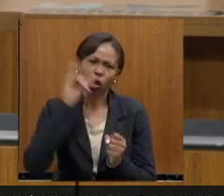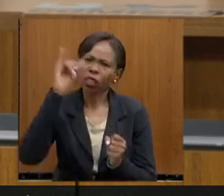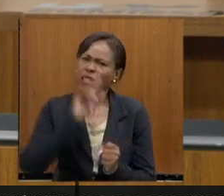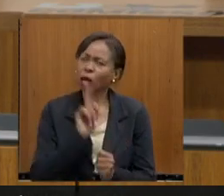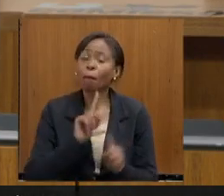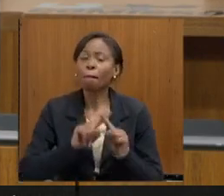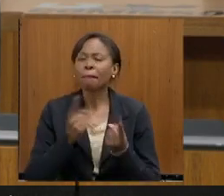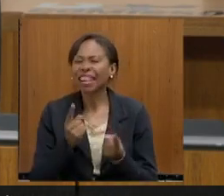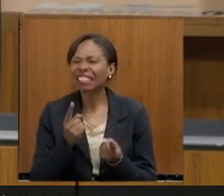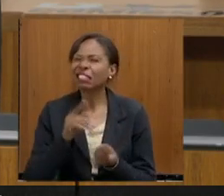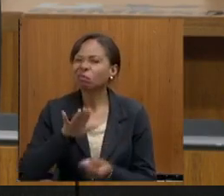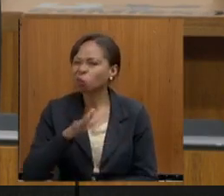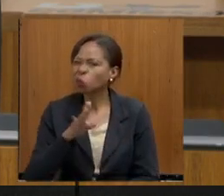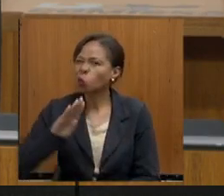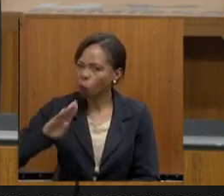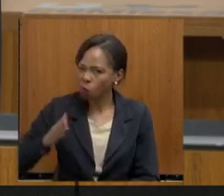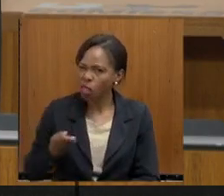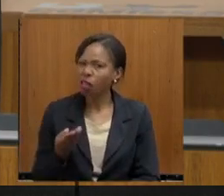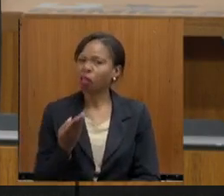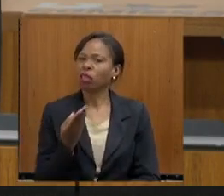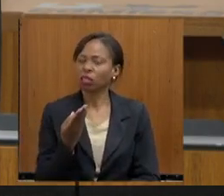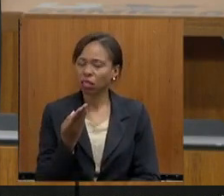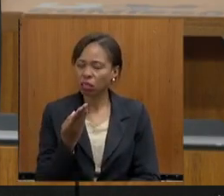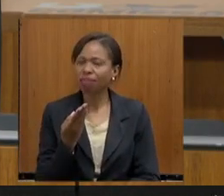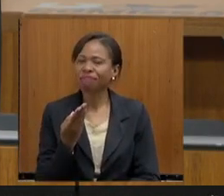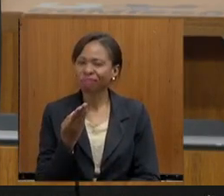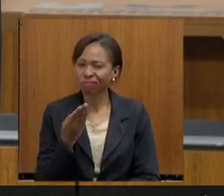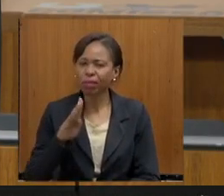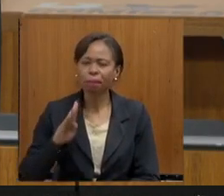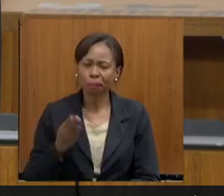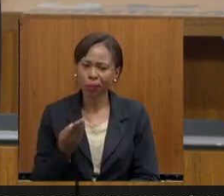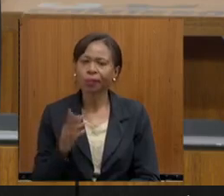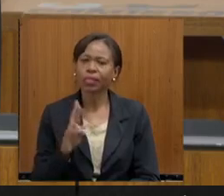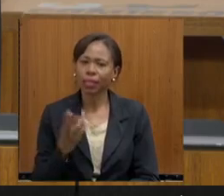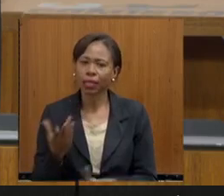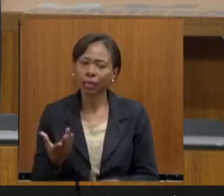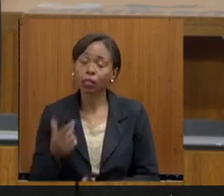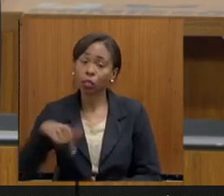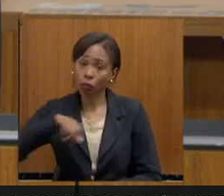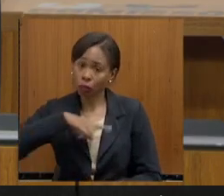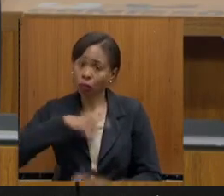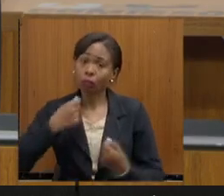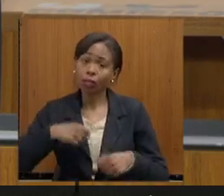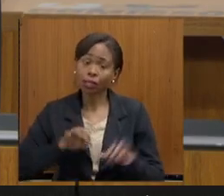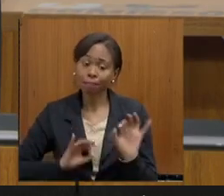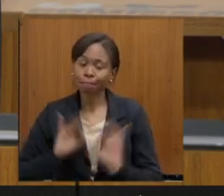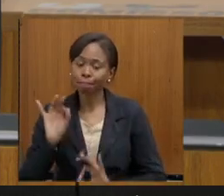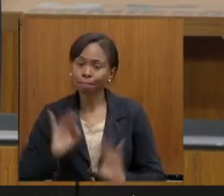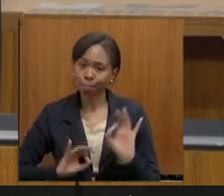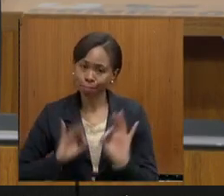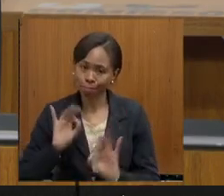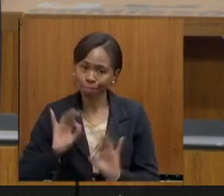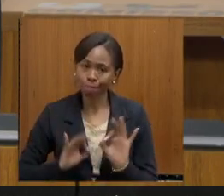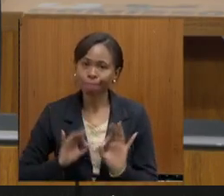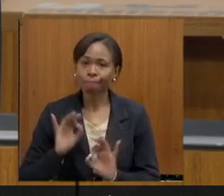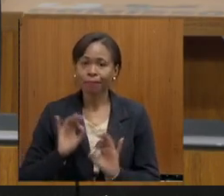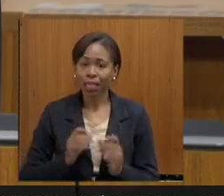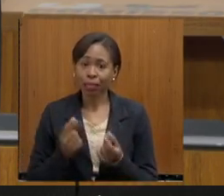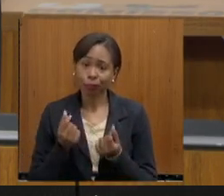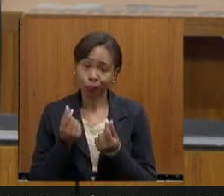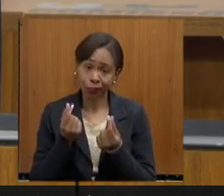na casa de alguns bilhões de reais então a gente tem que efetivamente estar preparado do ponto de vista